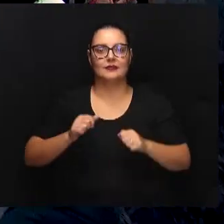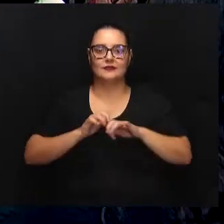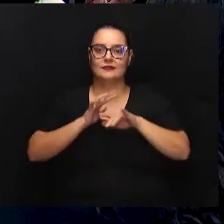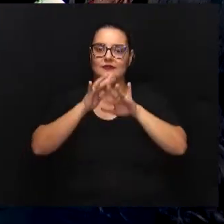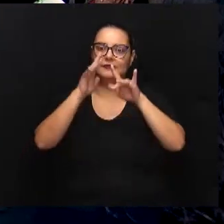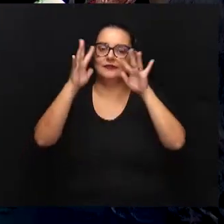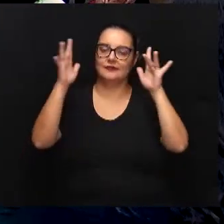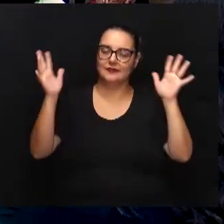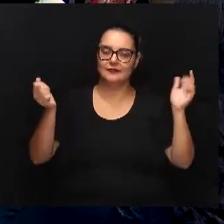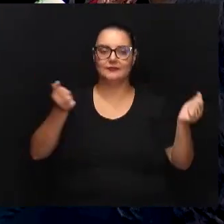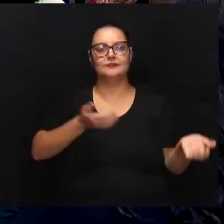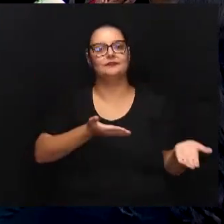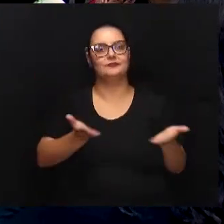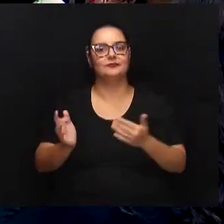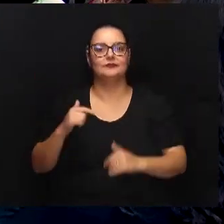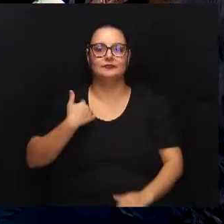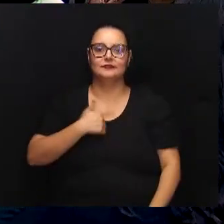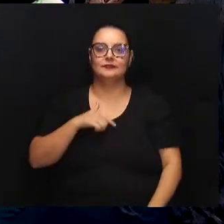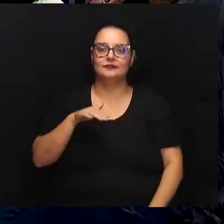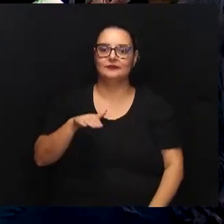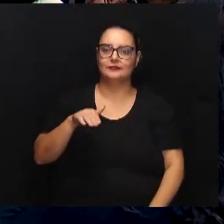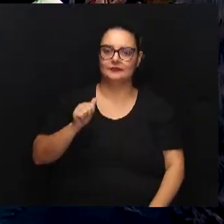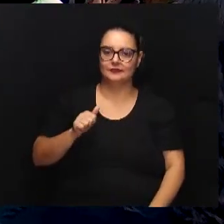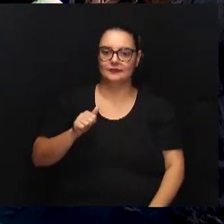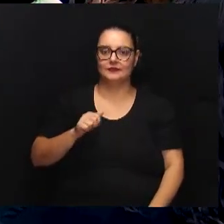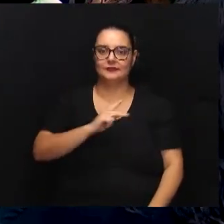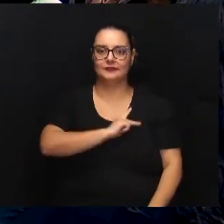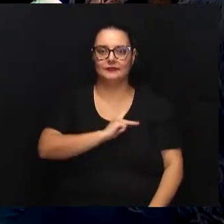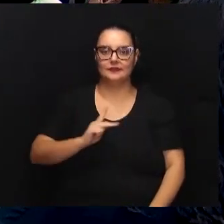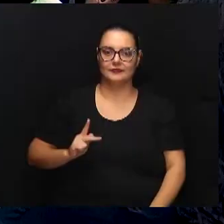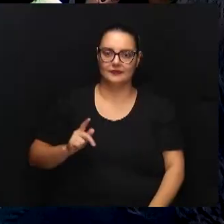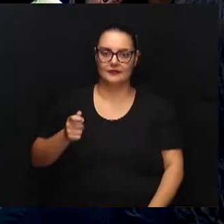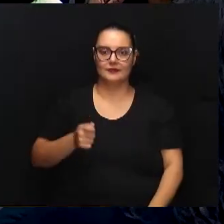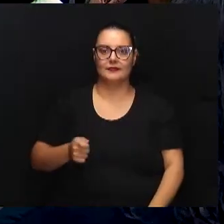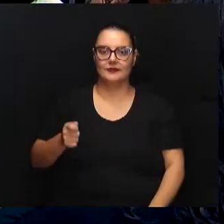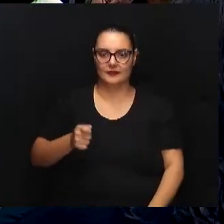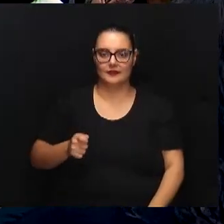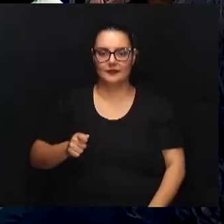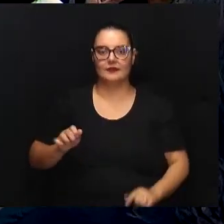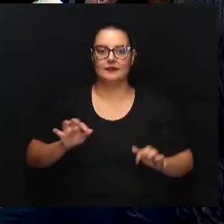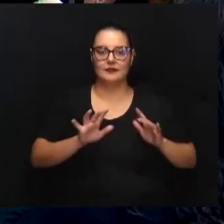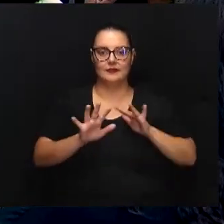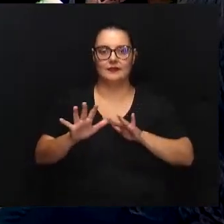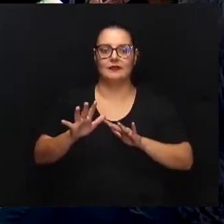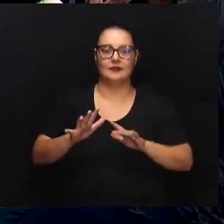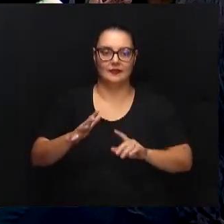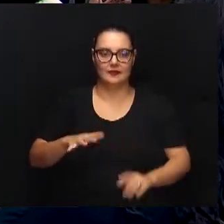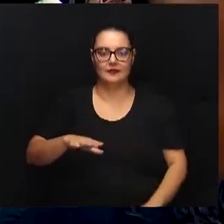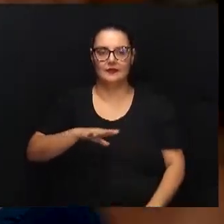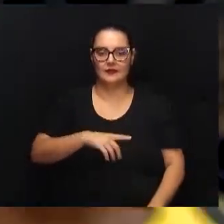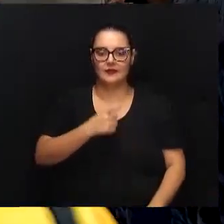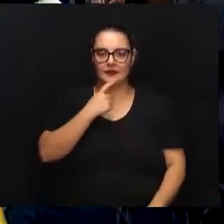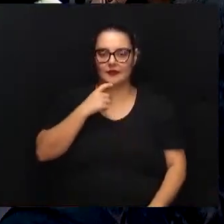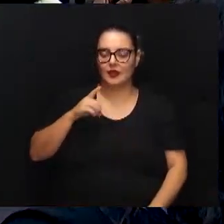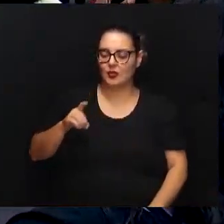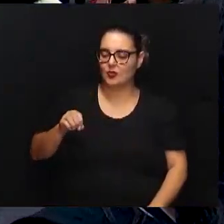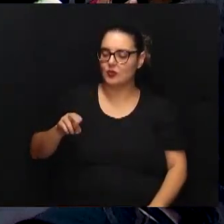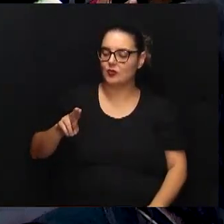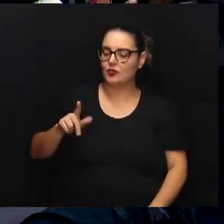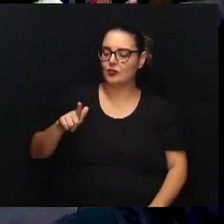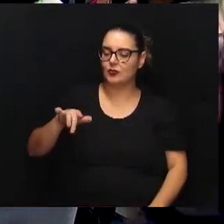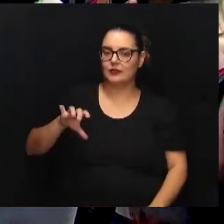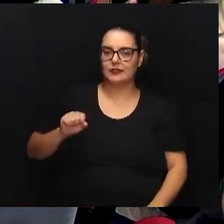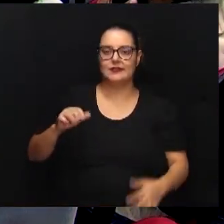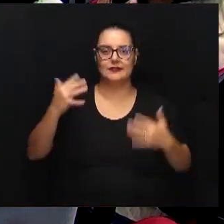Para continuar abrilhantando a nossa apresentação, eu vou chamar o presidente da Associação da Parada LGBT de